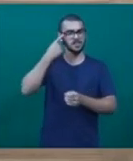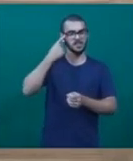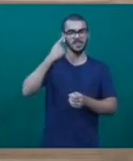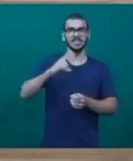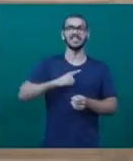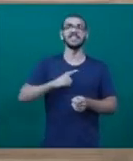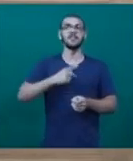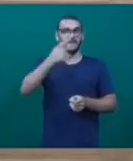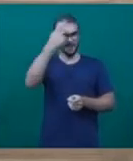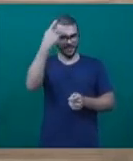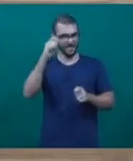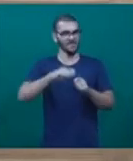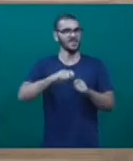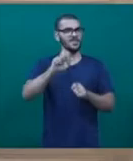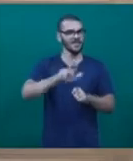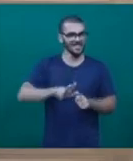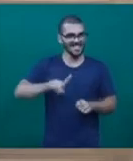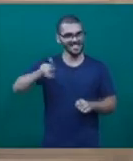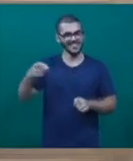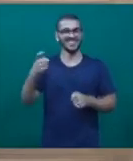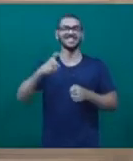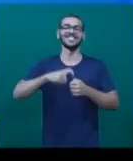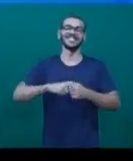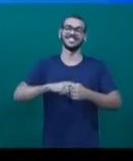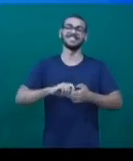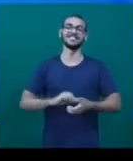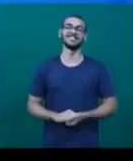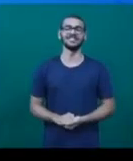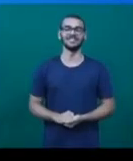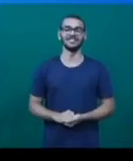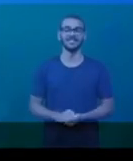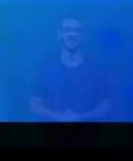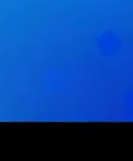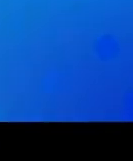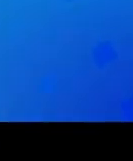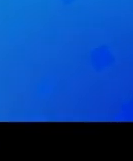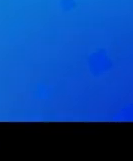muita gente praticando aqui em Uberlândia já, hein? Eu volto em instantes. Até já.